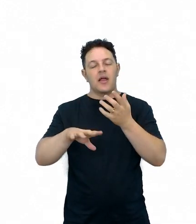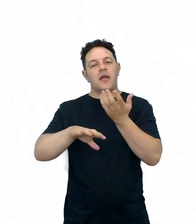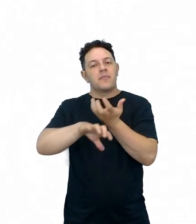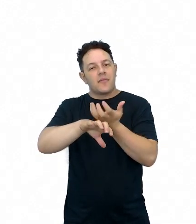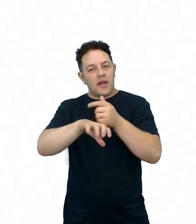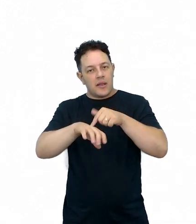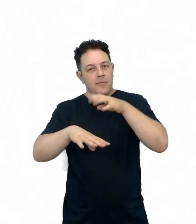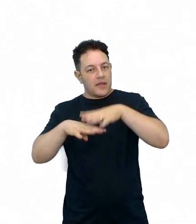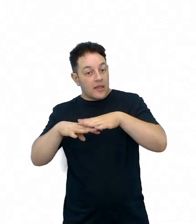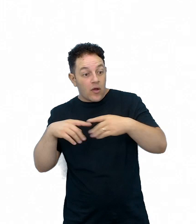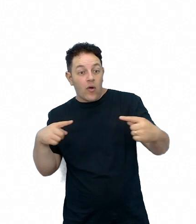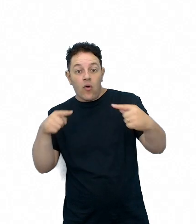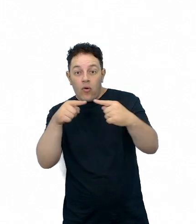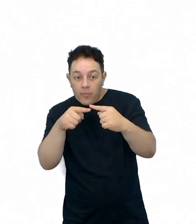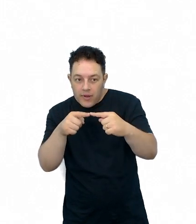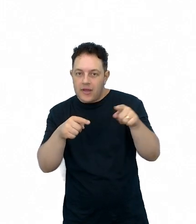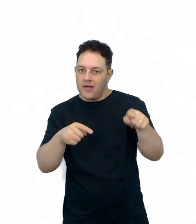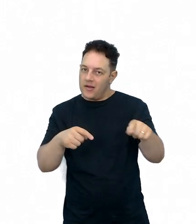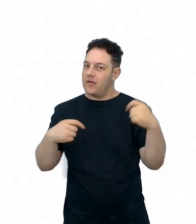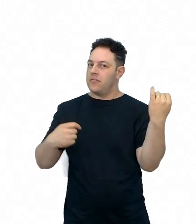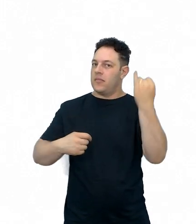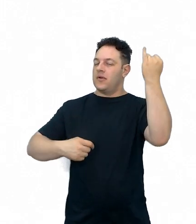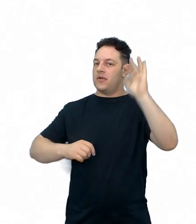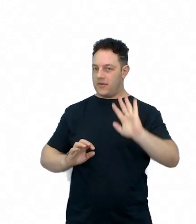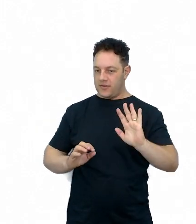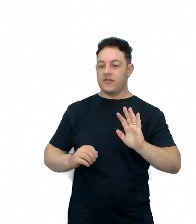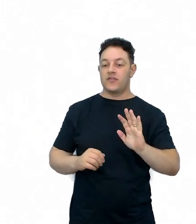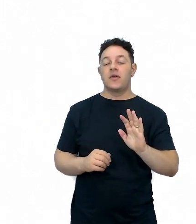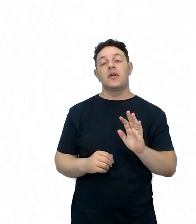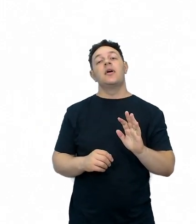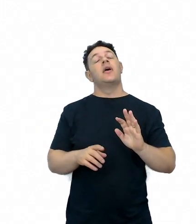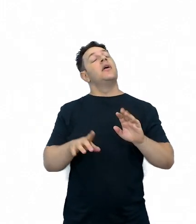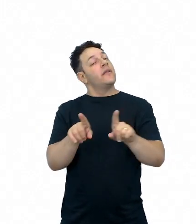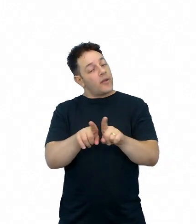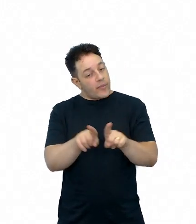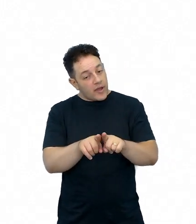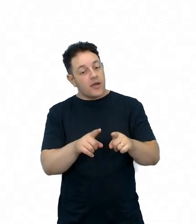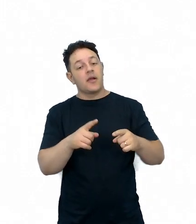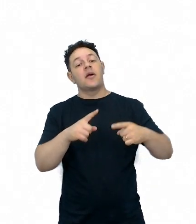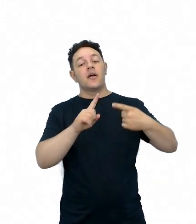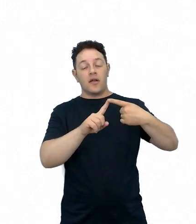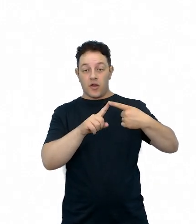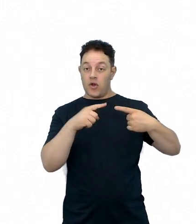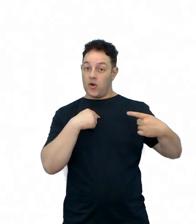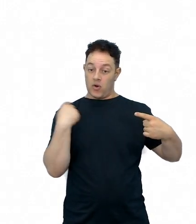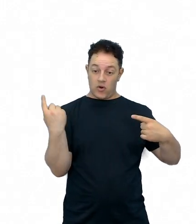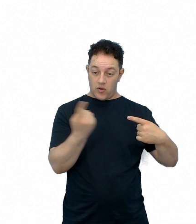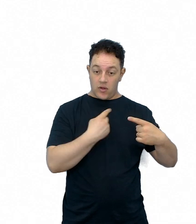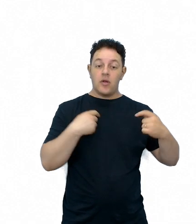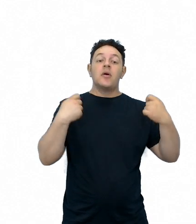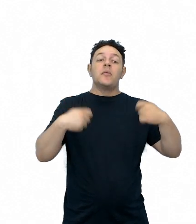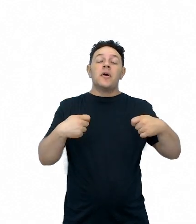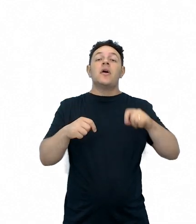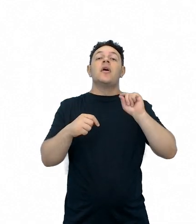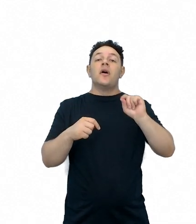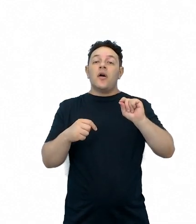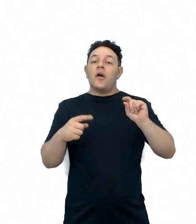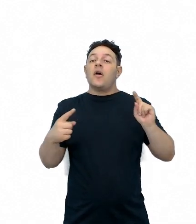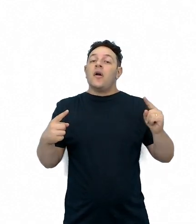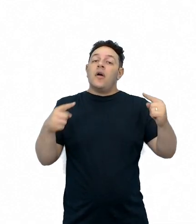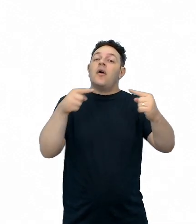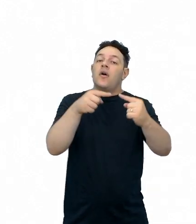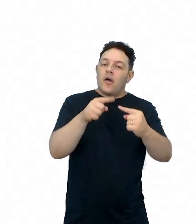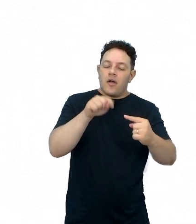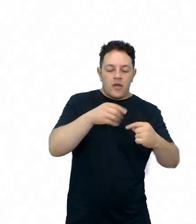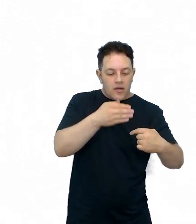matemático, ela tem que ter aderência ao currículo. E, consequentemente, aqui no nosso caso, ela tem que ter aderência com a